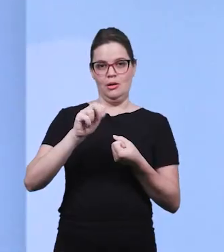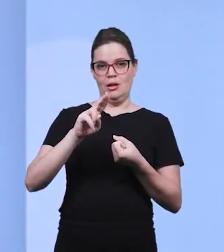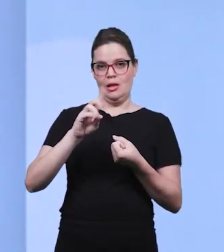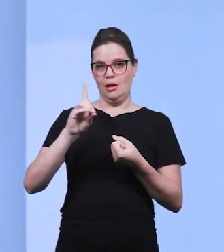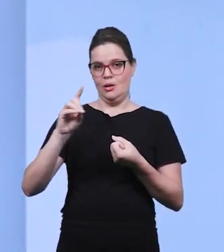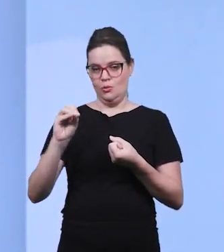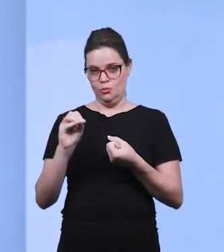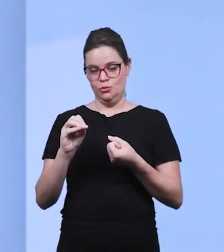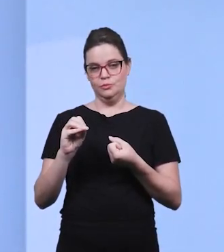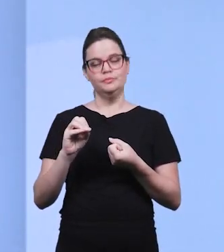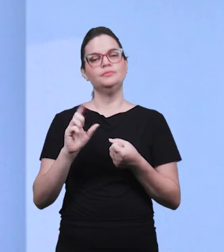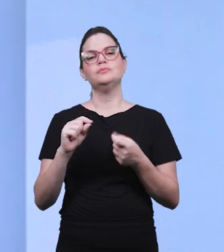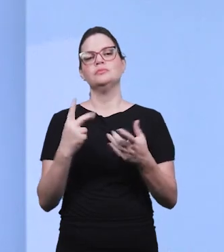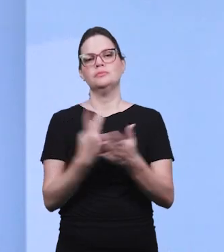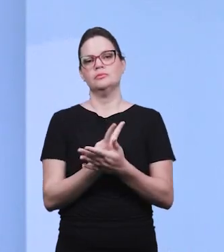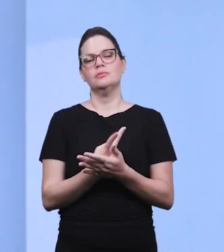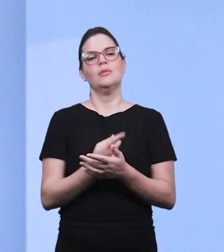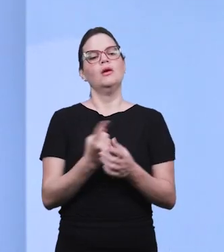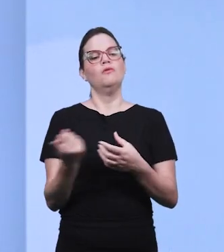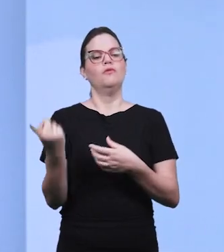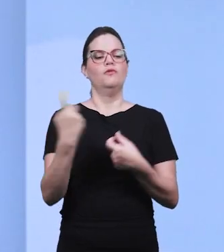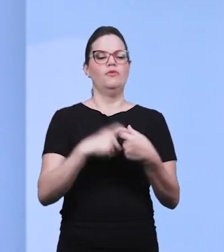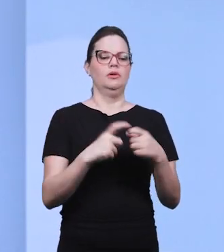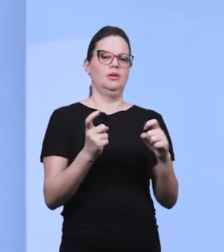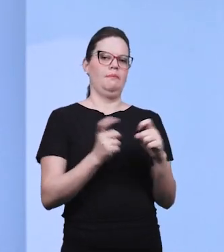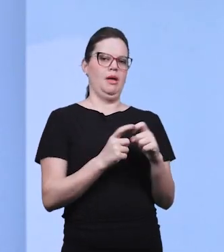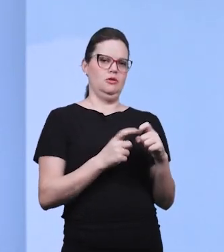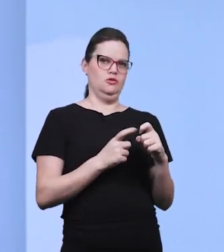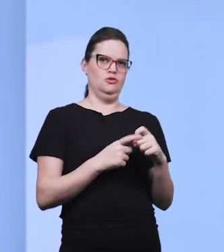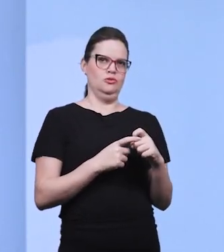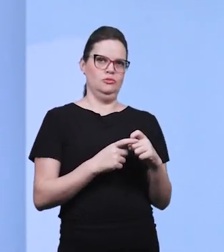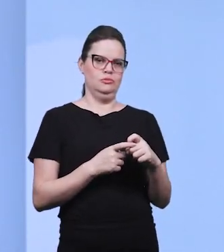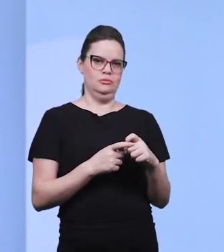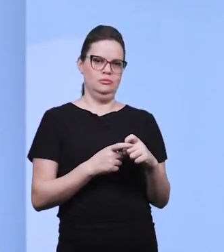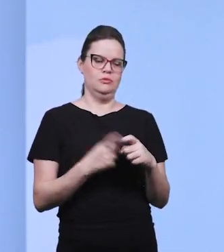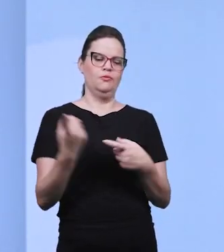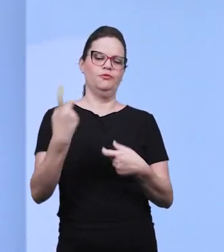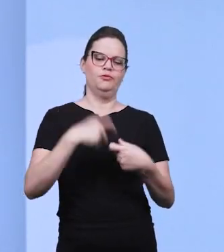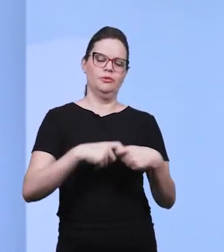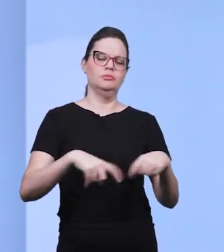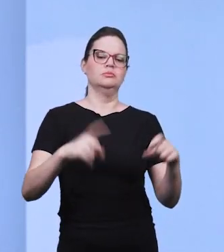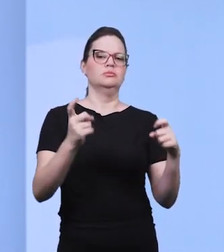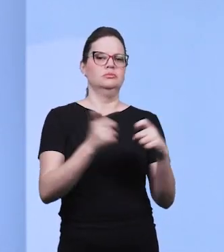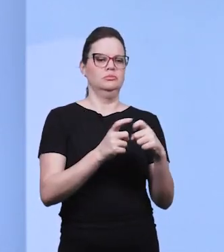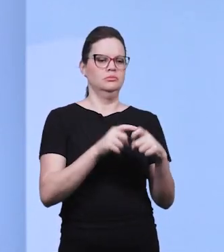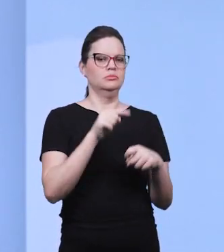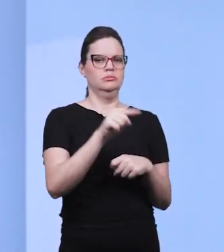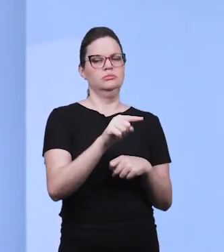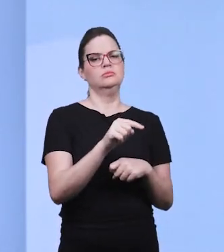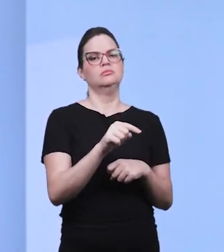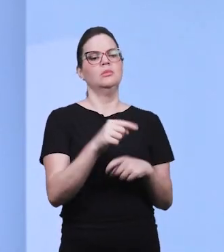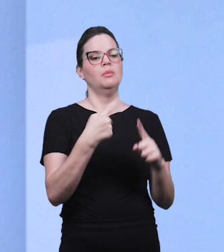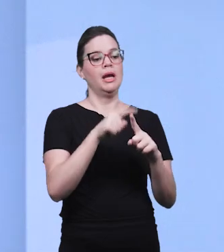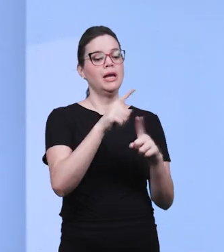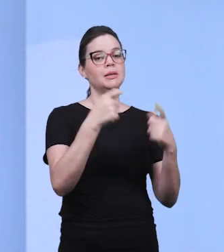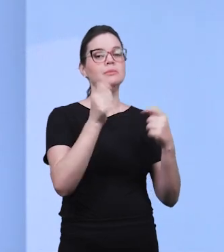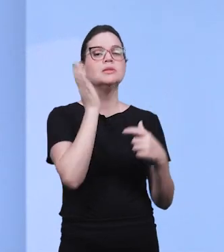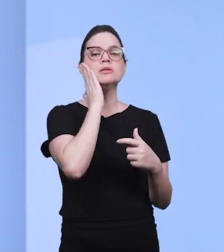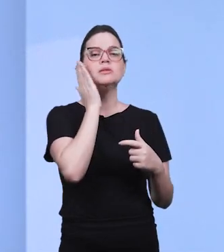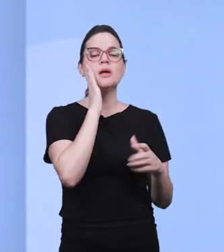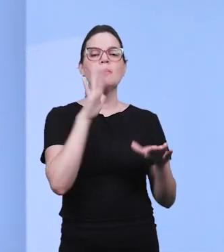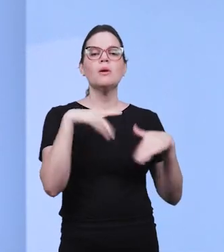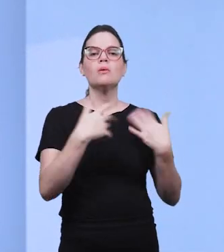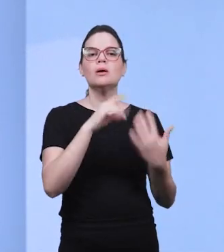precisam retornar ao médico. O médico precisa ter ciência de qual foi aquela avaliação, que conclusão que